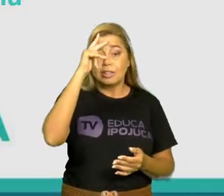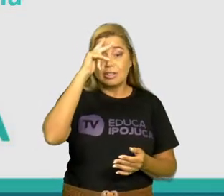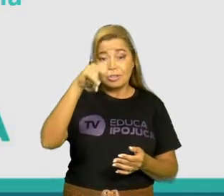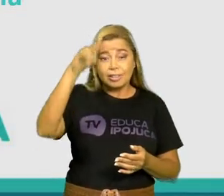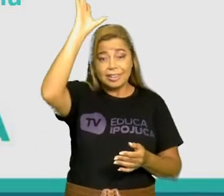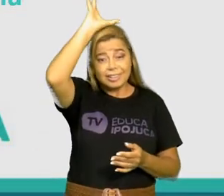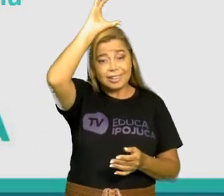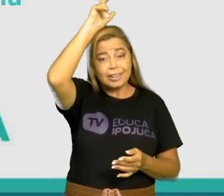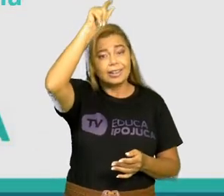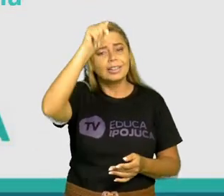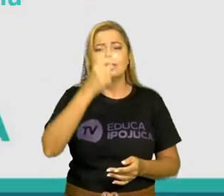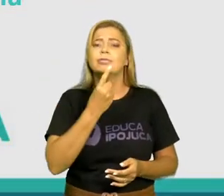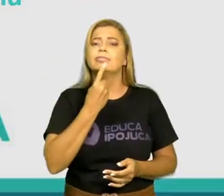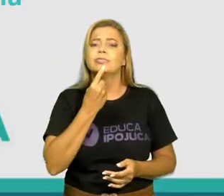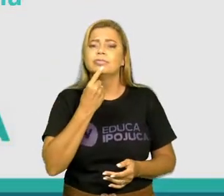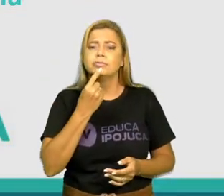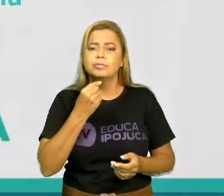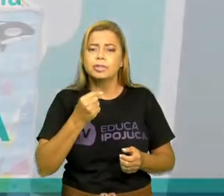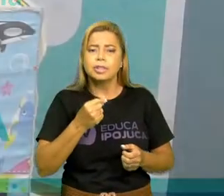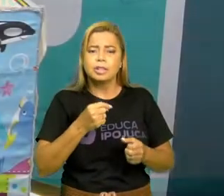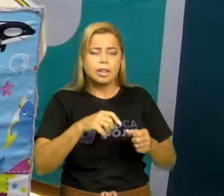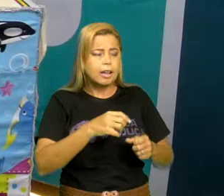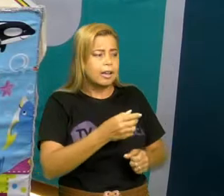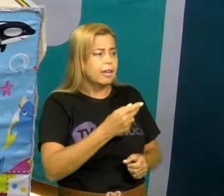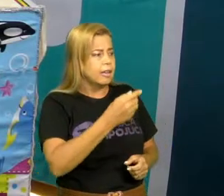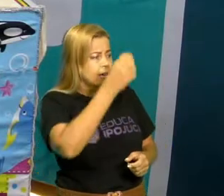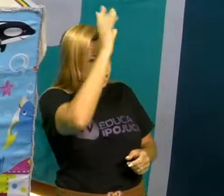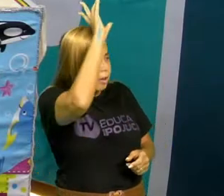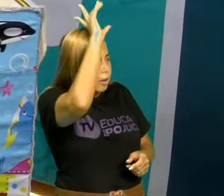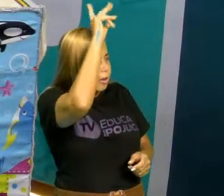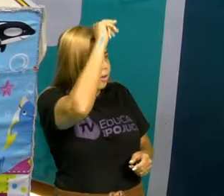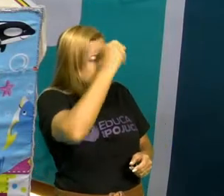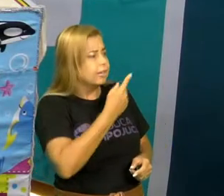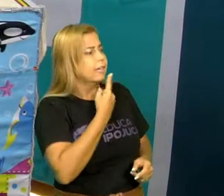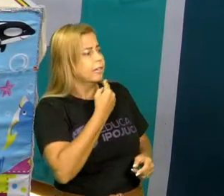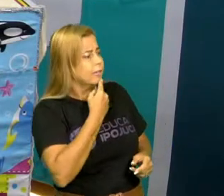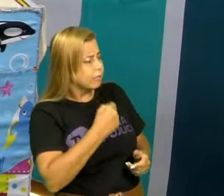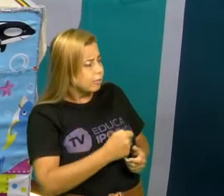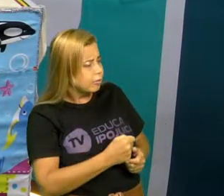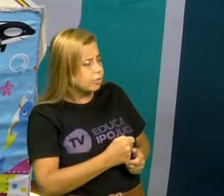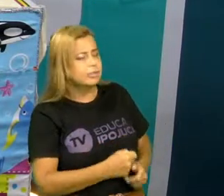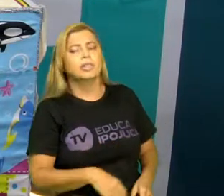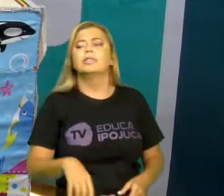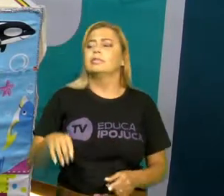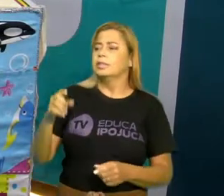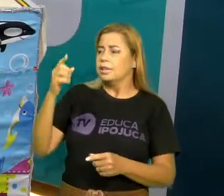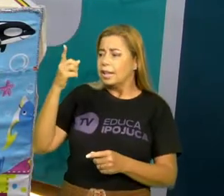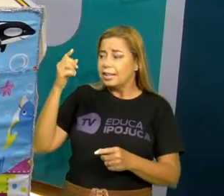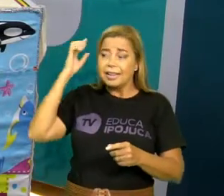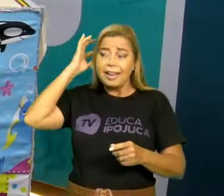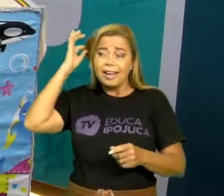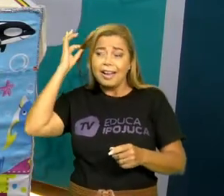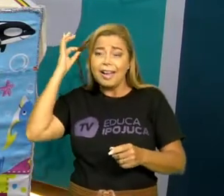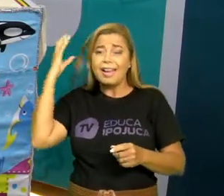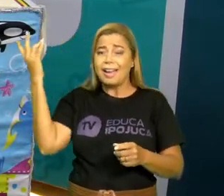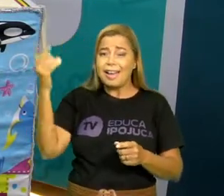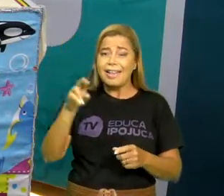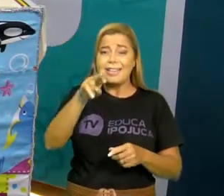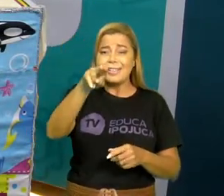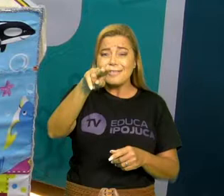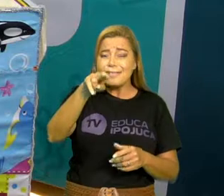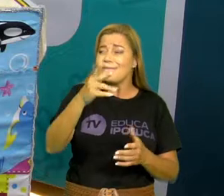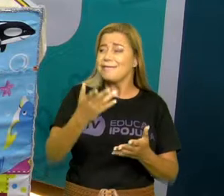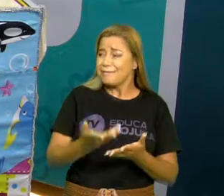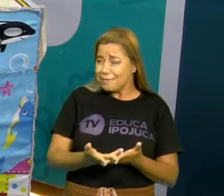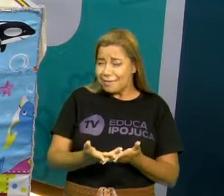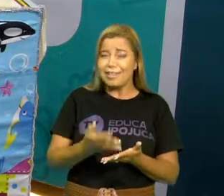galinha ruiva. Ruiva? Isso mesmo, Leiturinha. Ah, é da cor do meu cabelinho. Que legal,